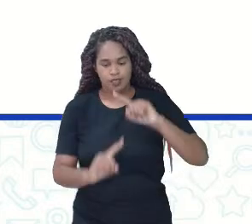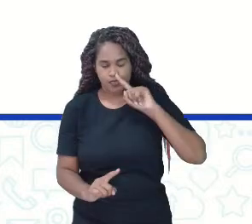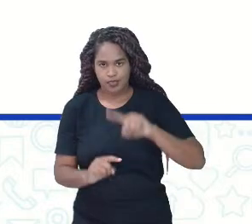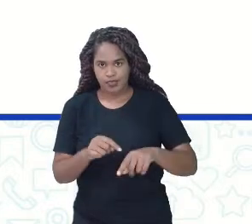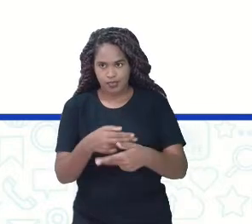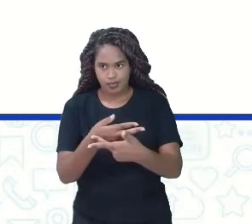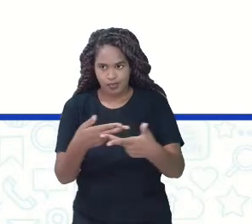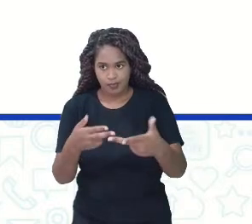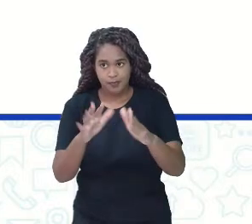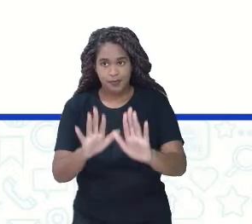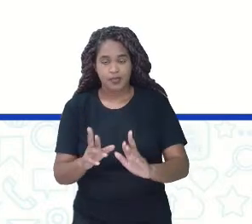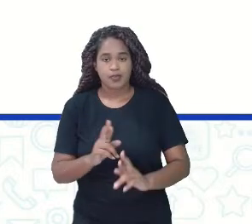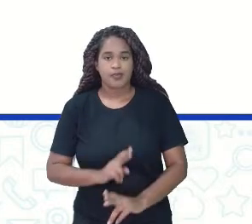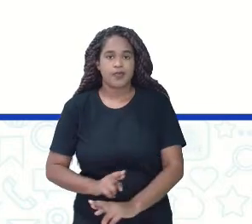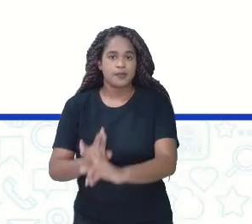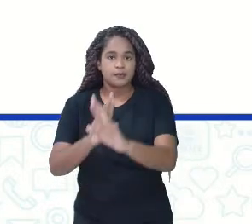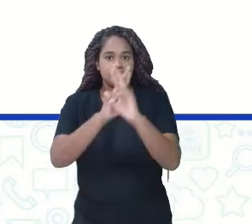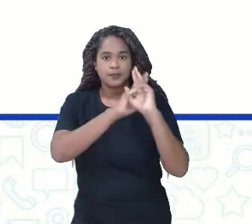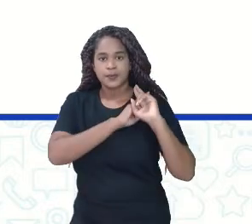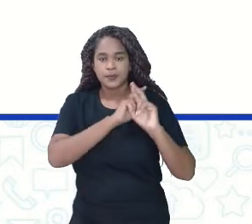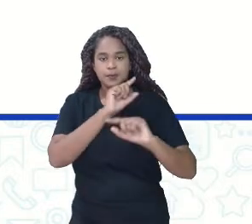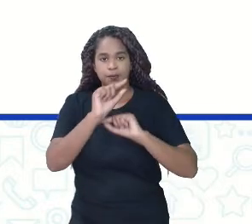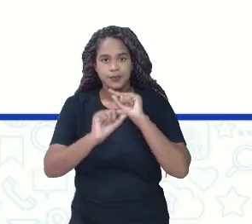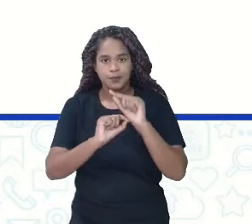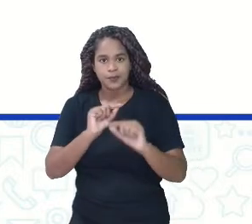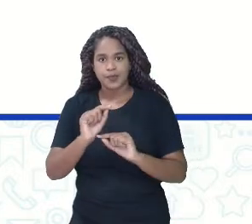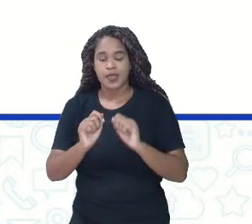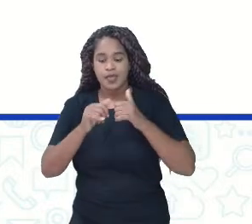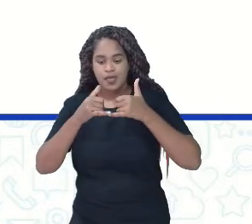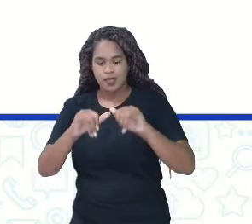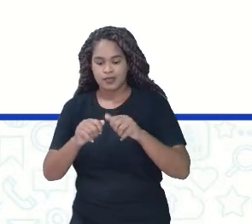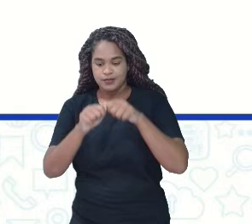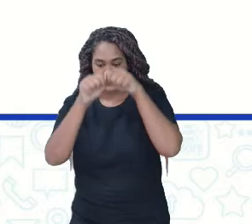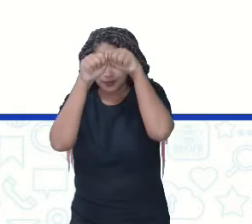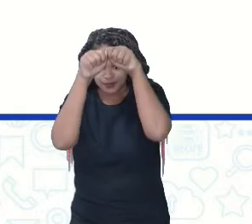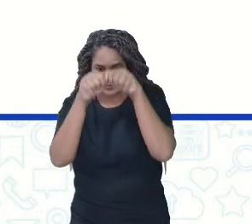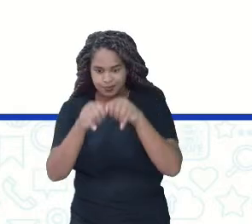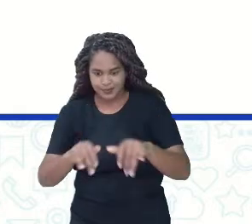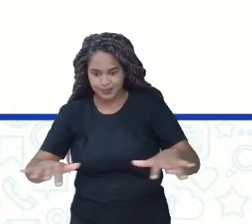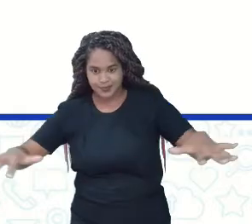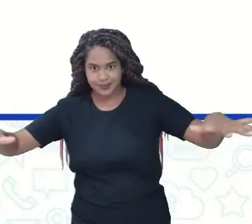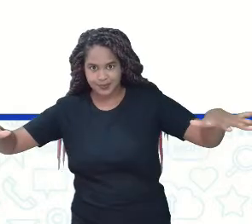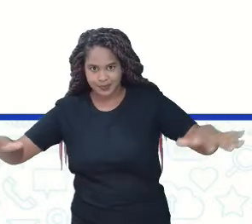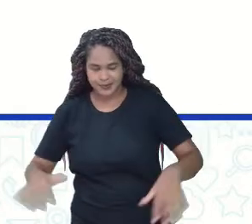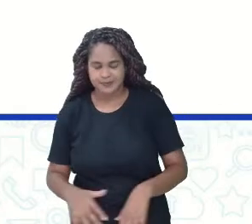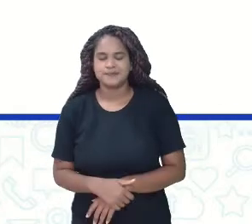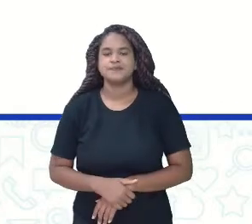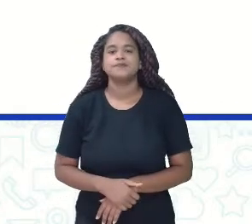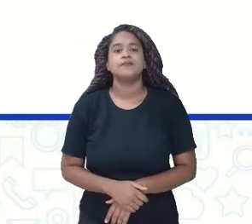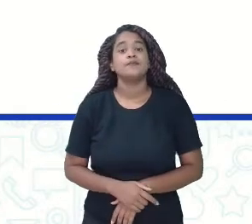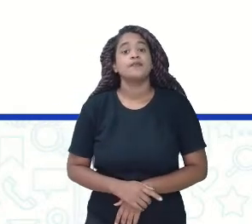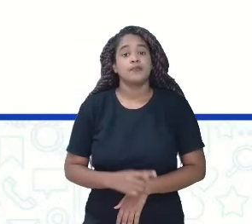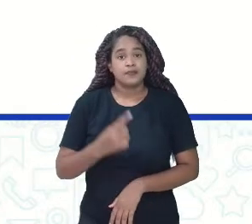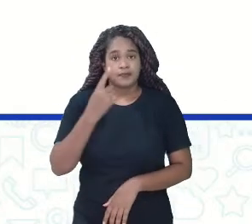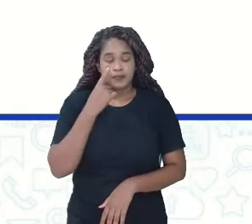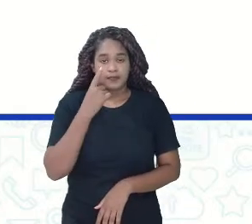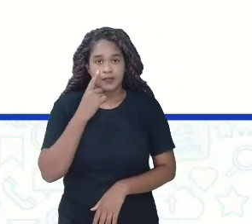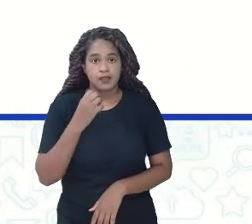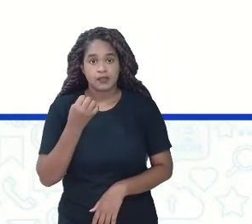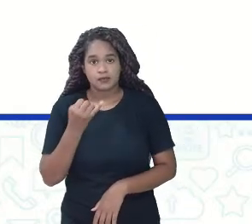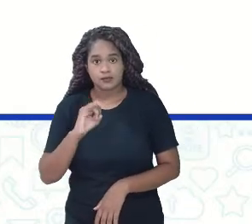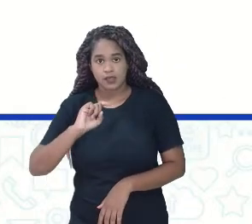são responsáveis por fornecer energia para os circuitos elétricos. Quando ligamos os terminais